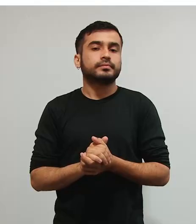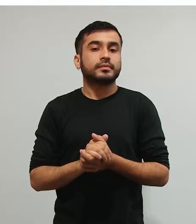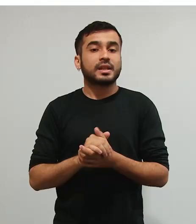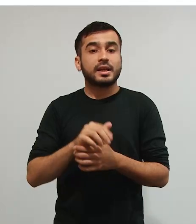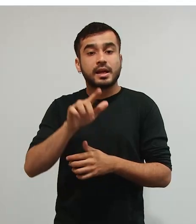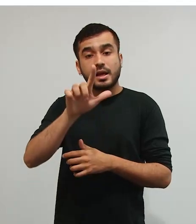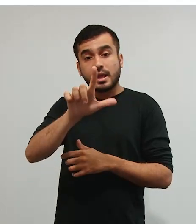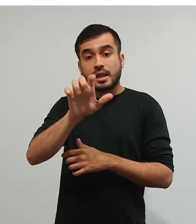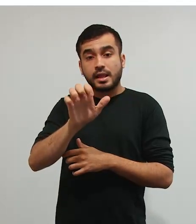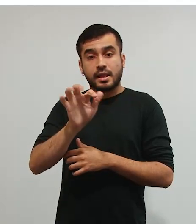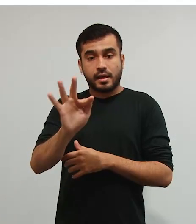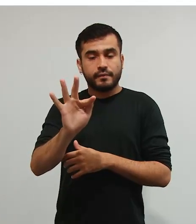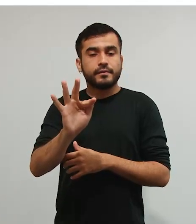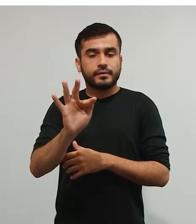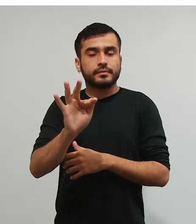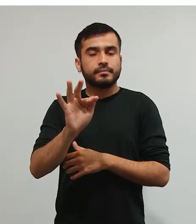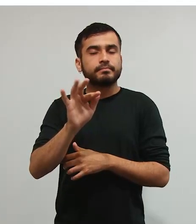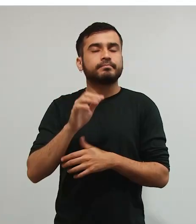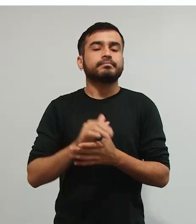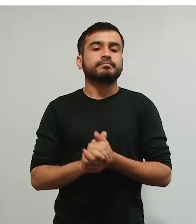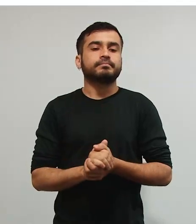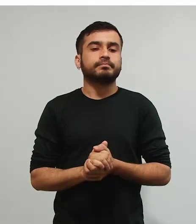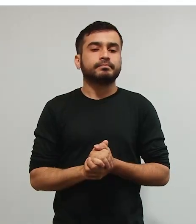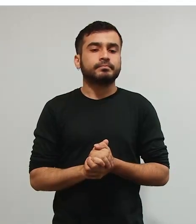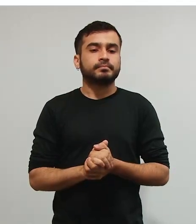Lembre-se que LEF é Lei de Execução Fiscal.